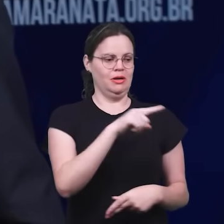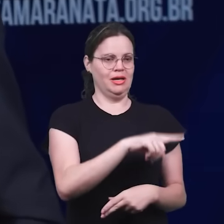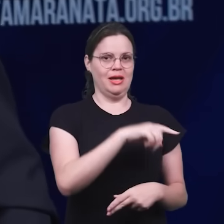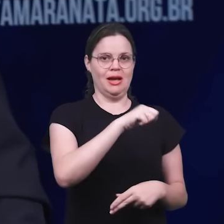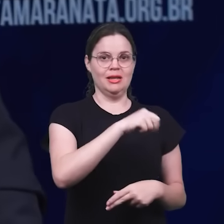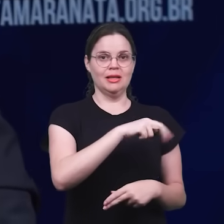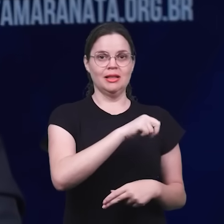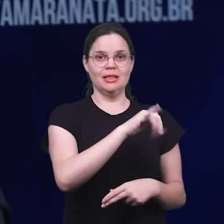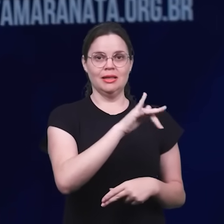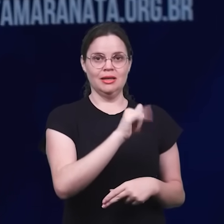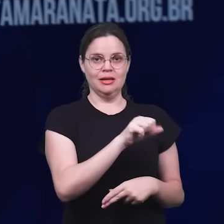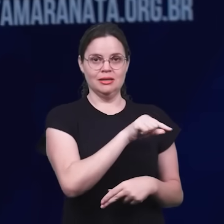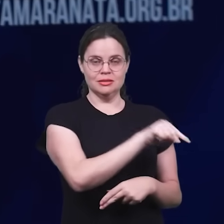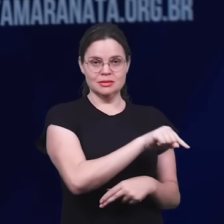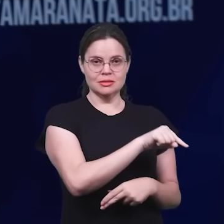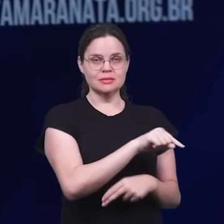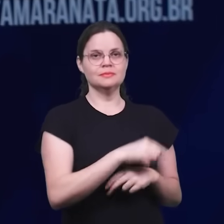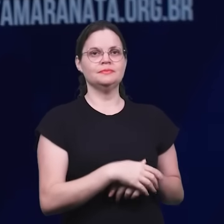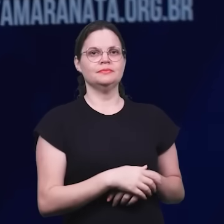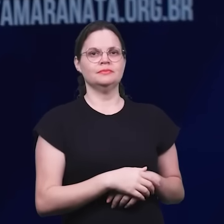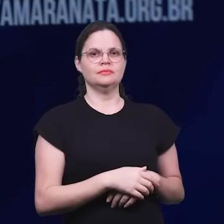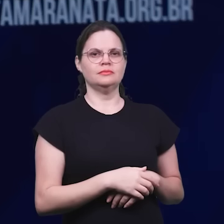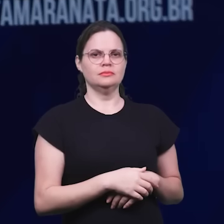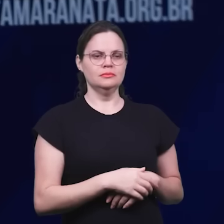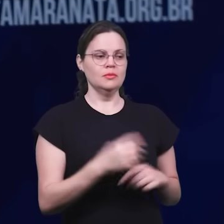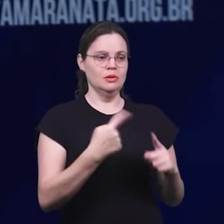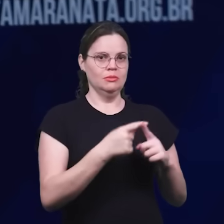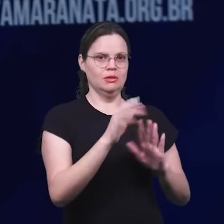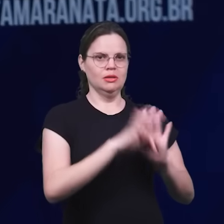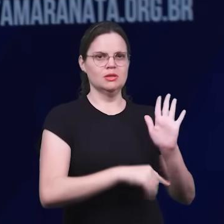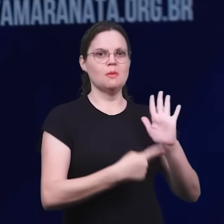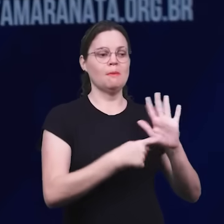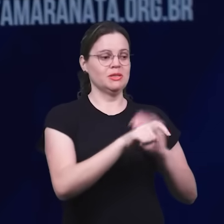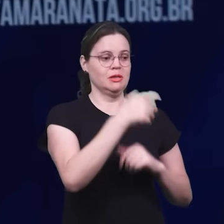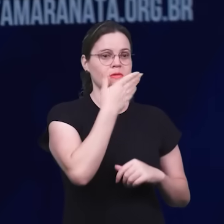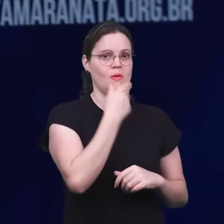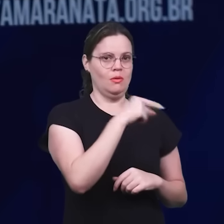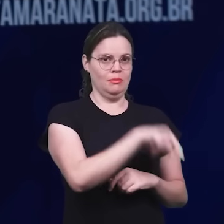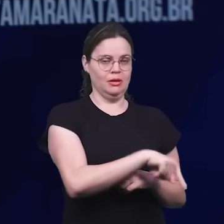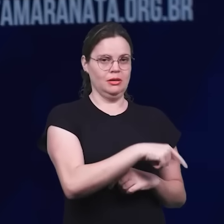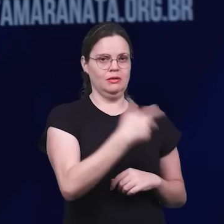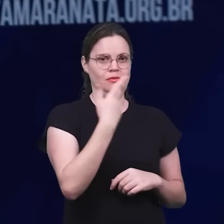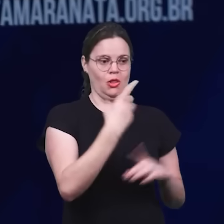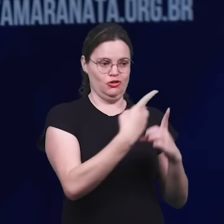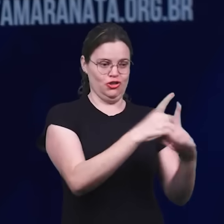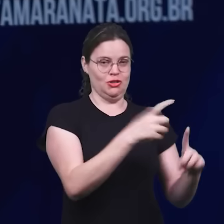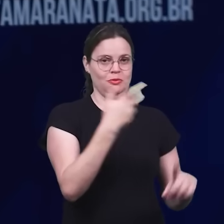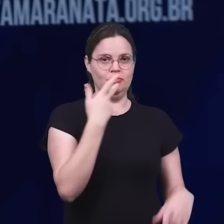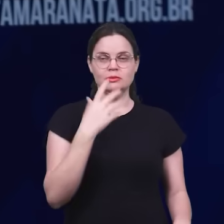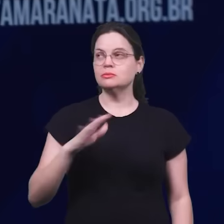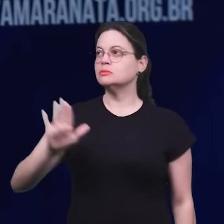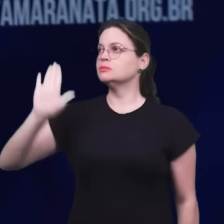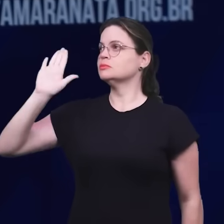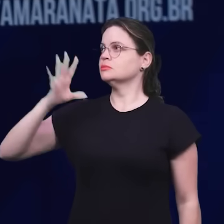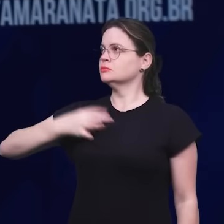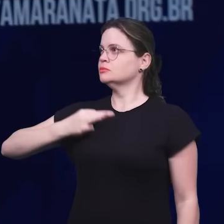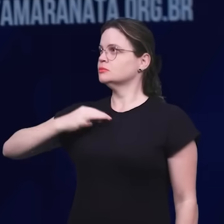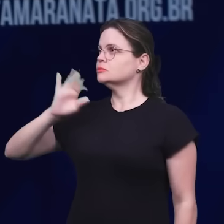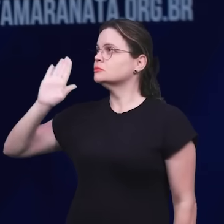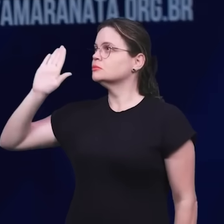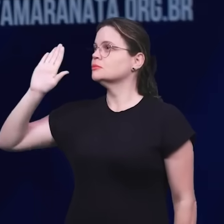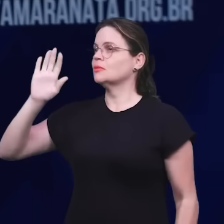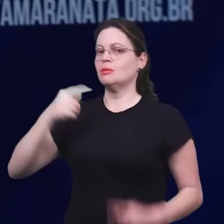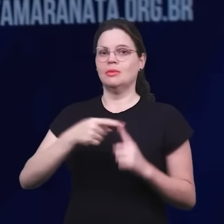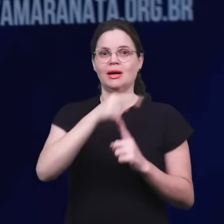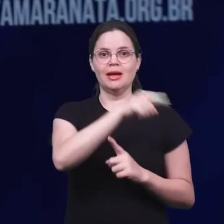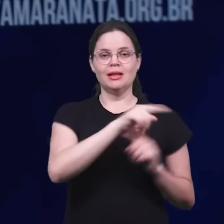texto que lemos diz assim, Ananias diz assim: Eis-me aqui, Senhor. Uma igreja que está em comunhão, uma